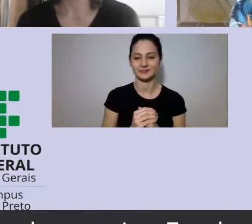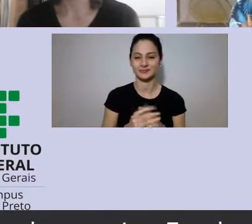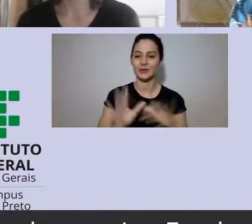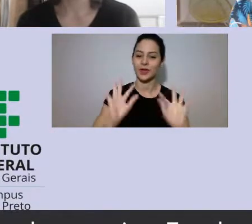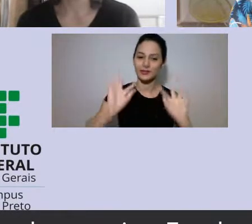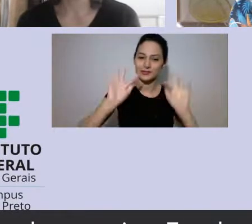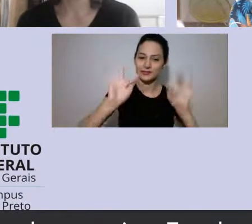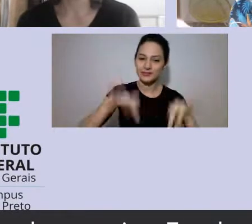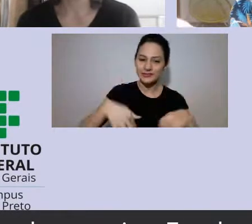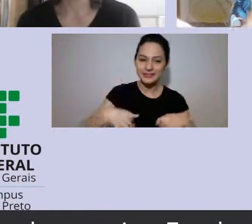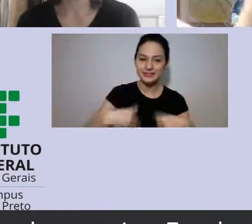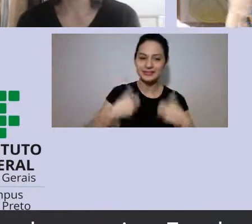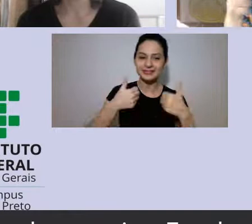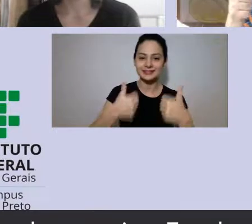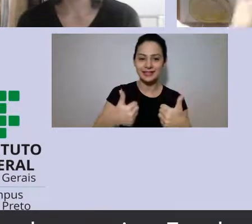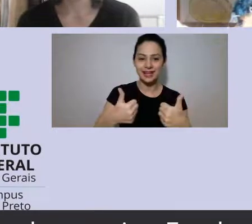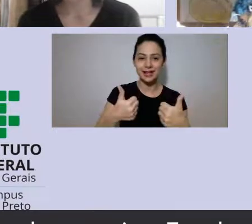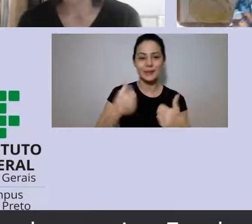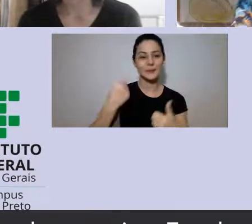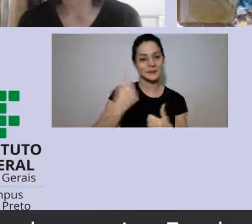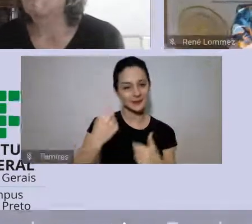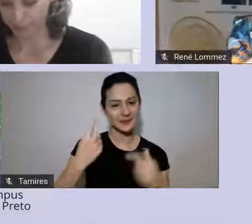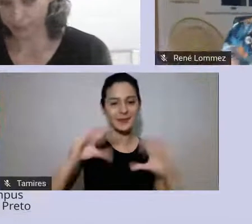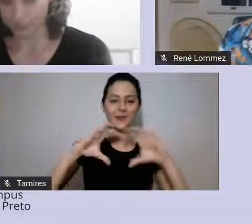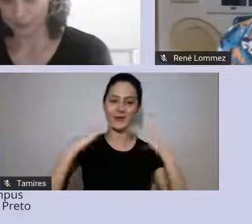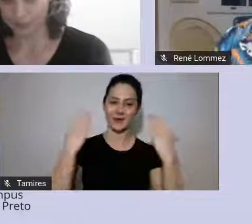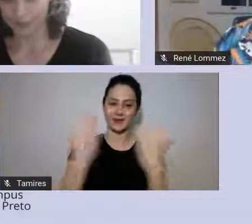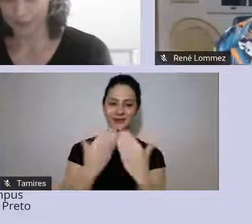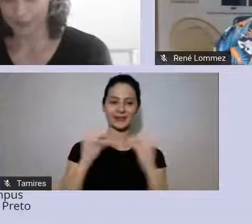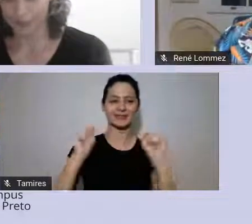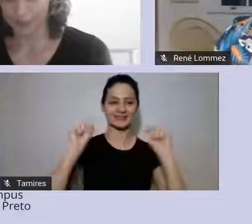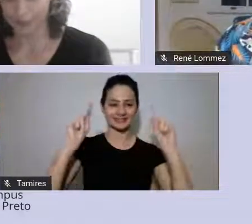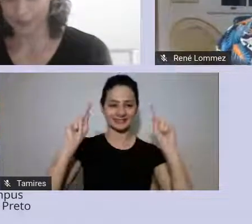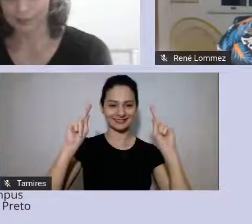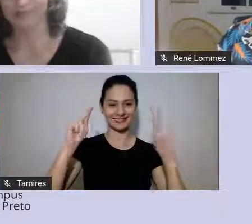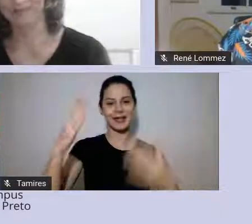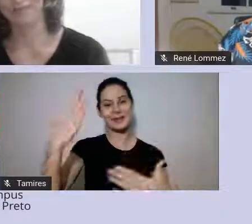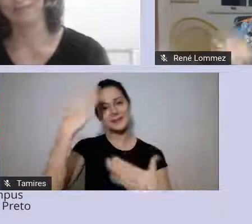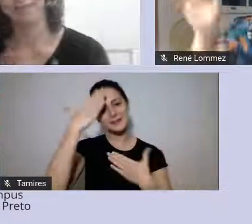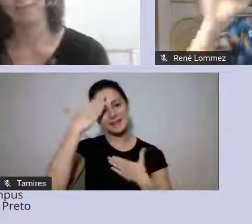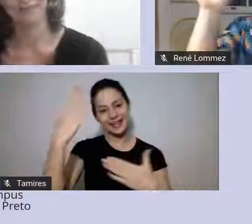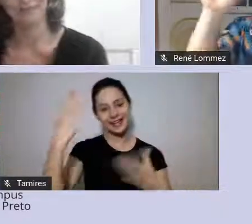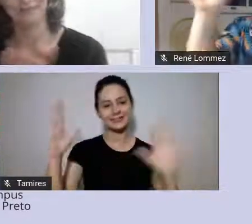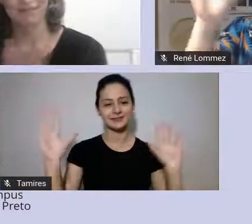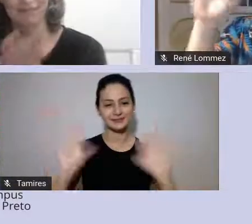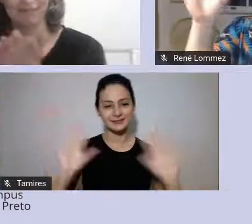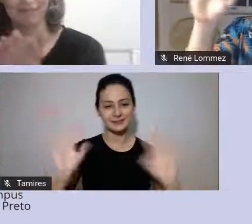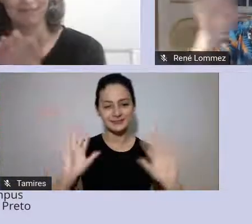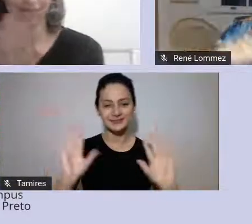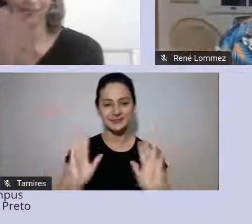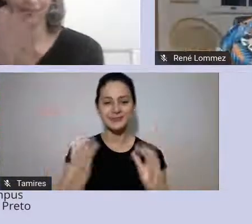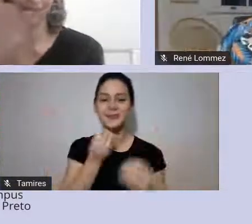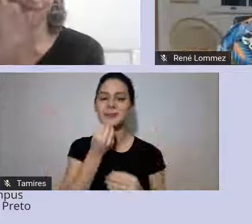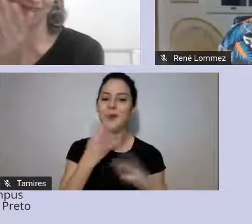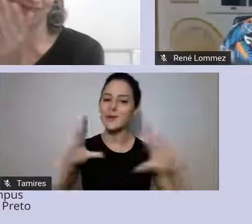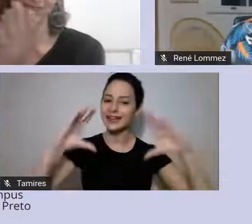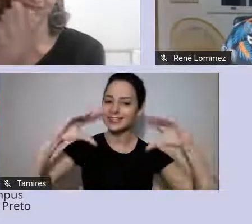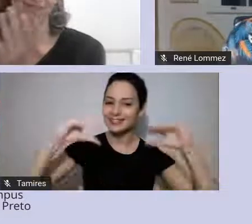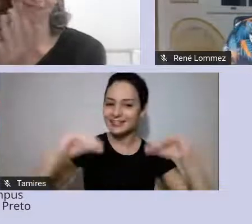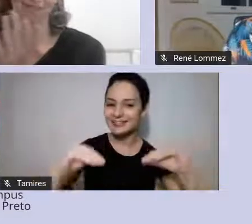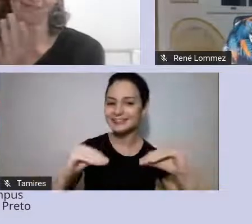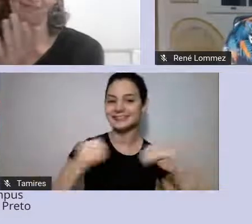Finalizamos entonces nuestro primer coloquio. Ok. Obrigada, gente. Boa noite. Fiquem